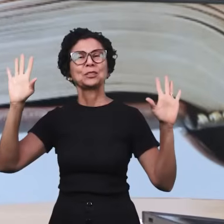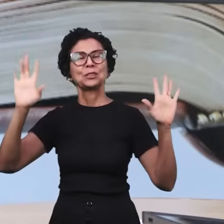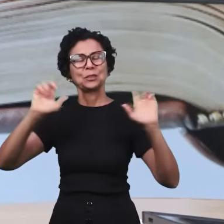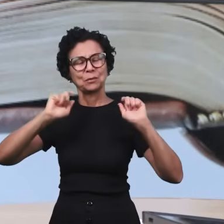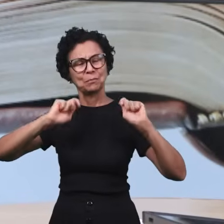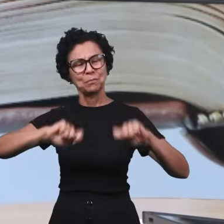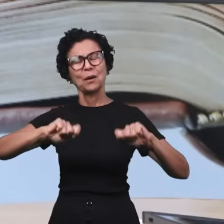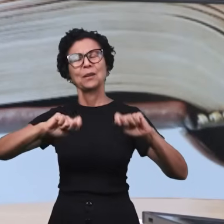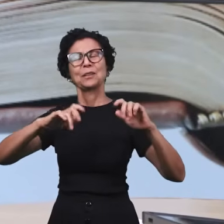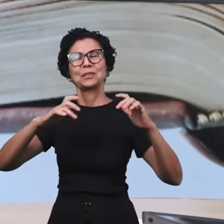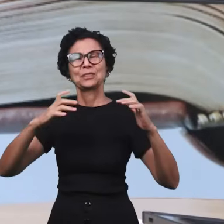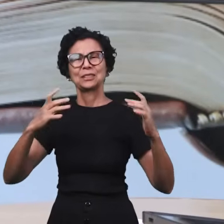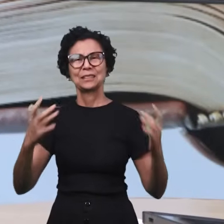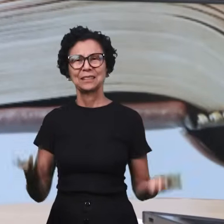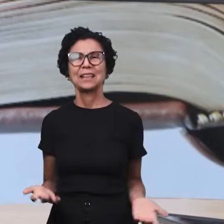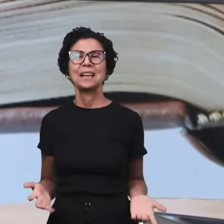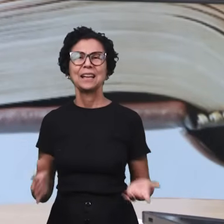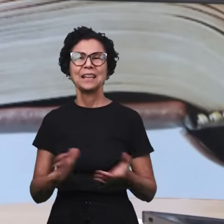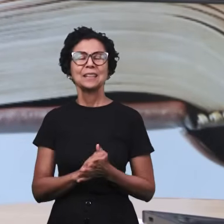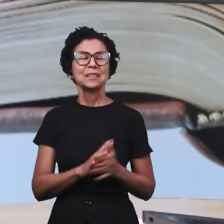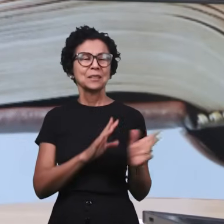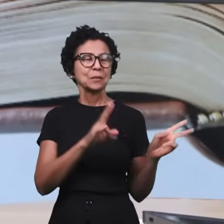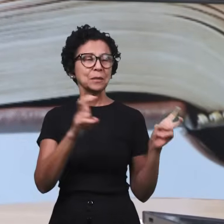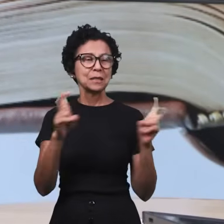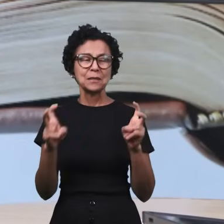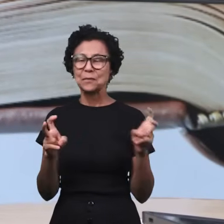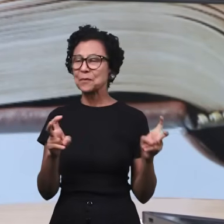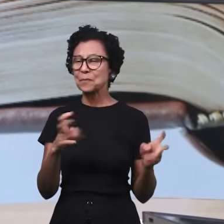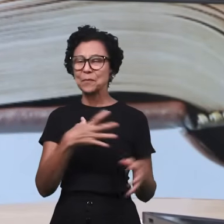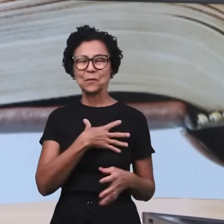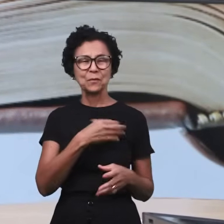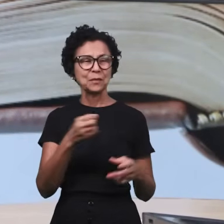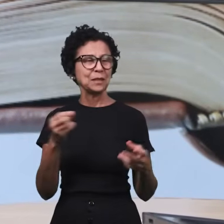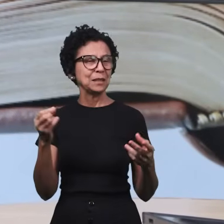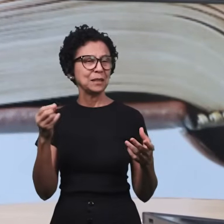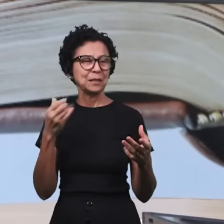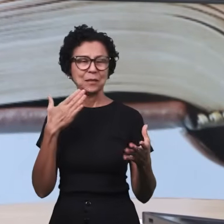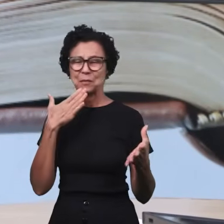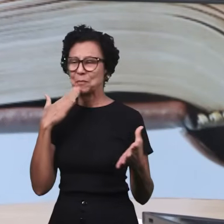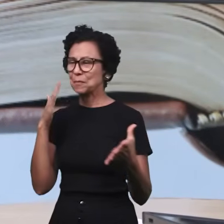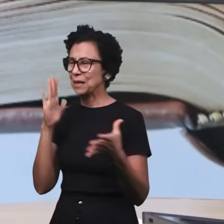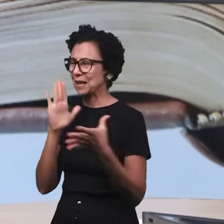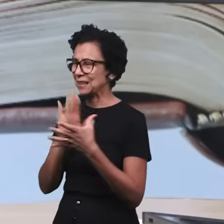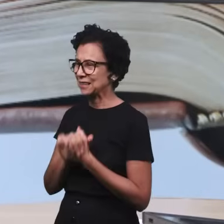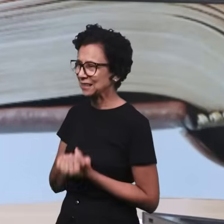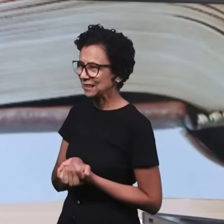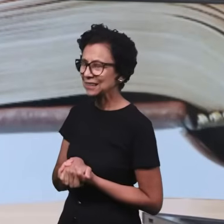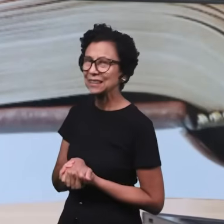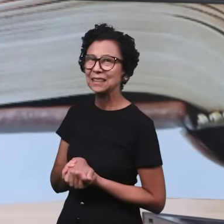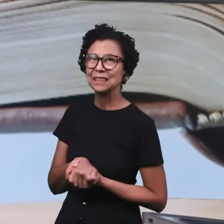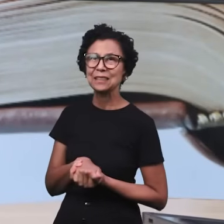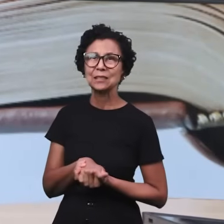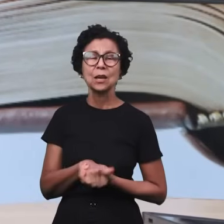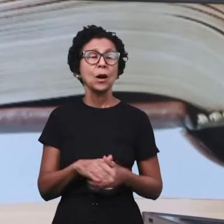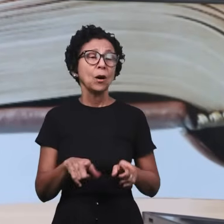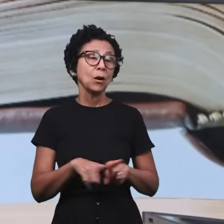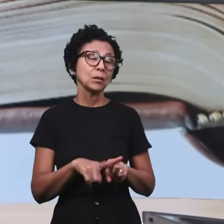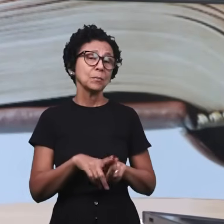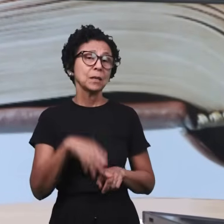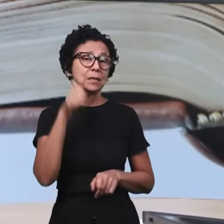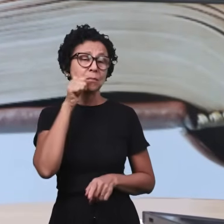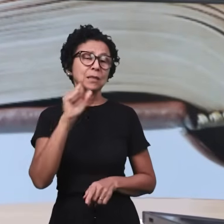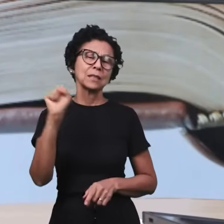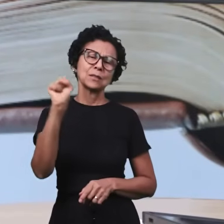assim, à nossa volta, para os nossos filhos, esposo, ou para as mulheres que são